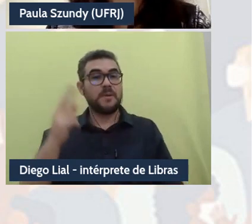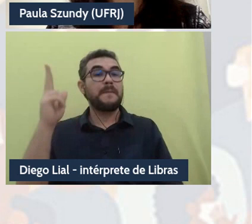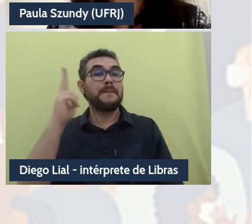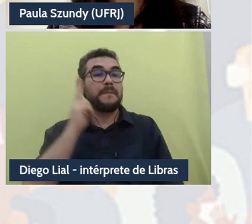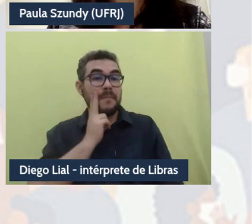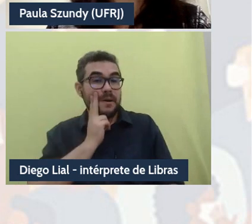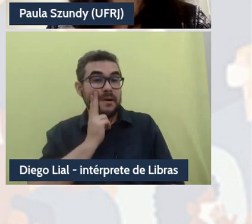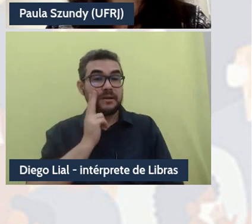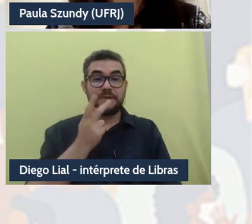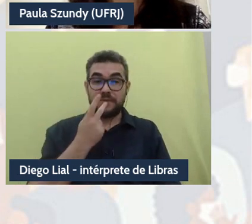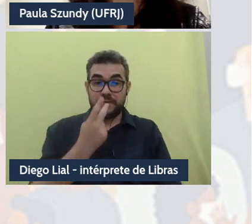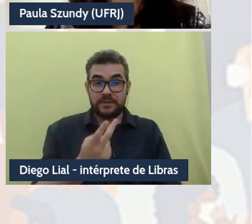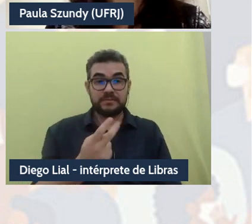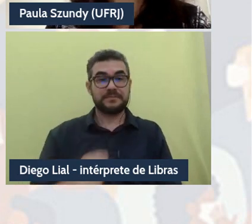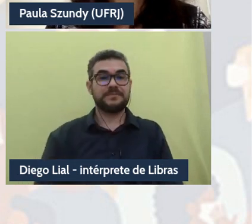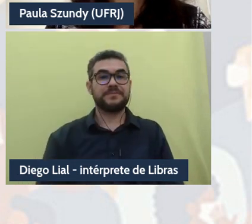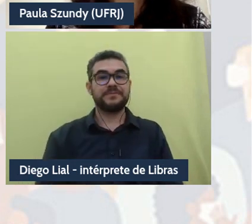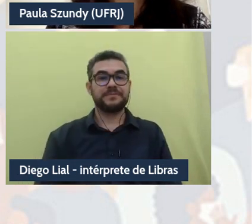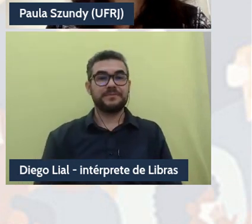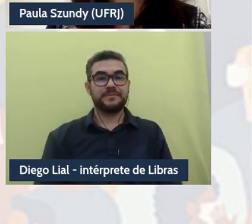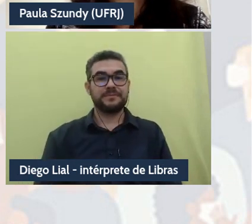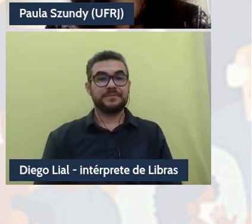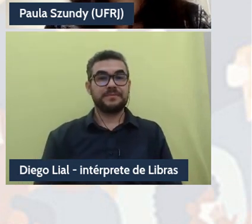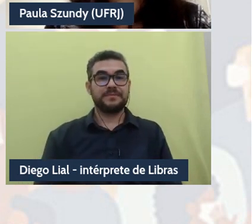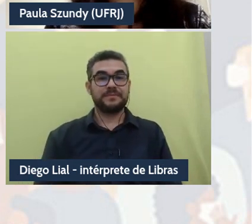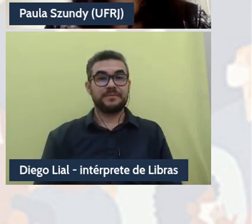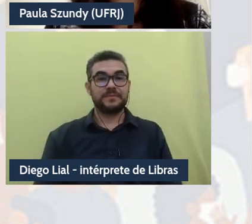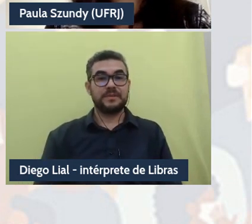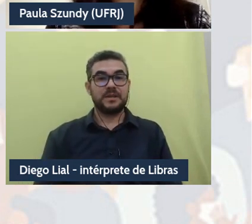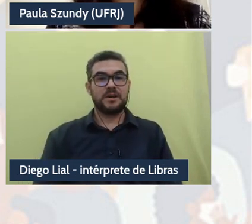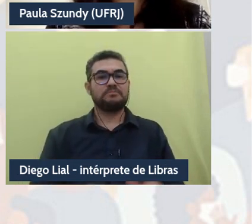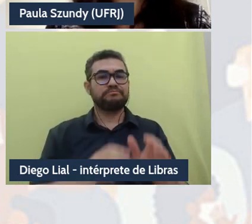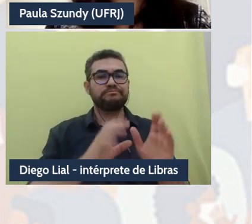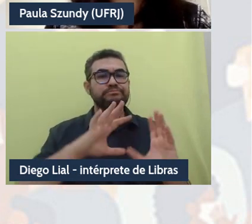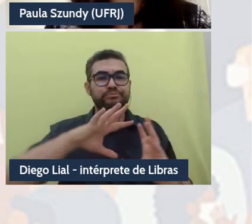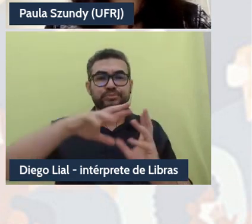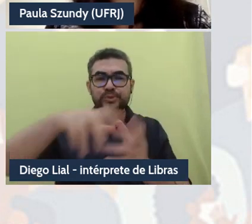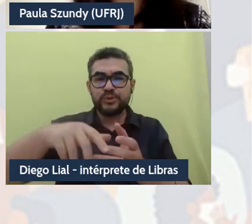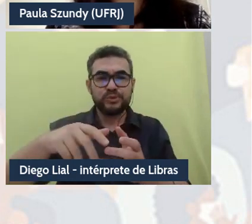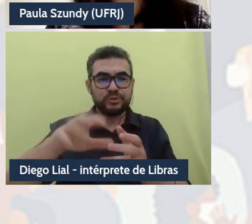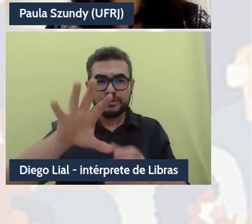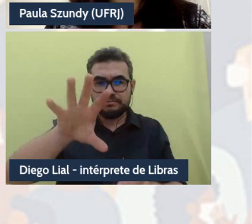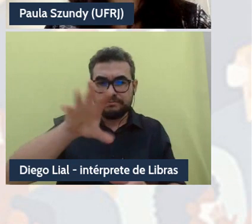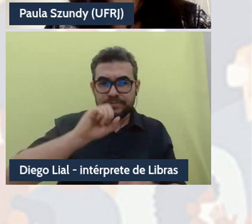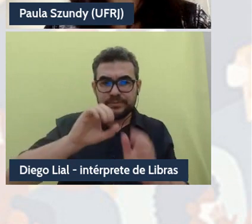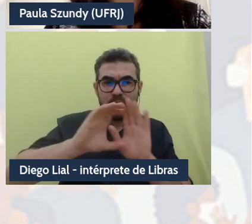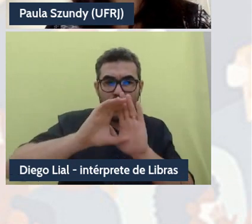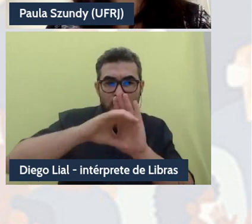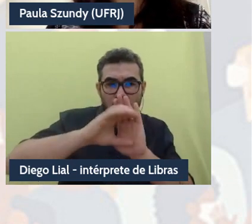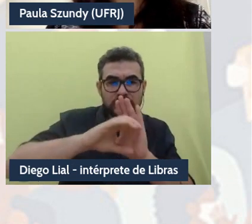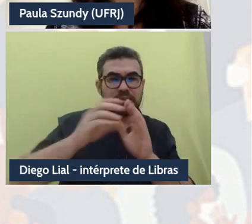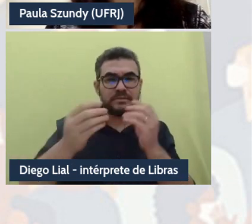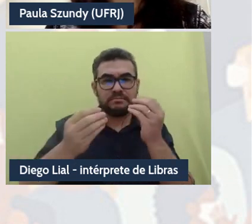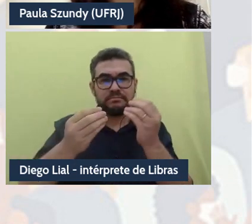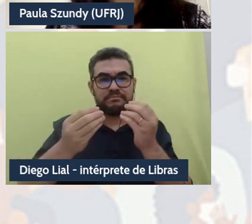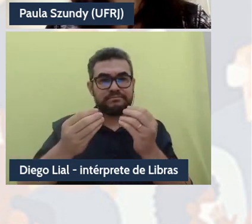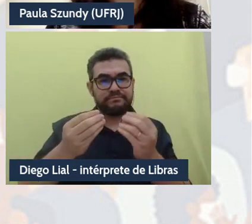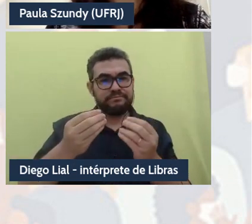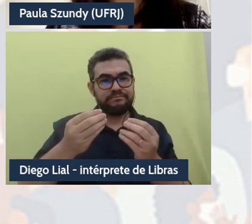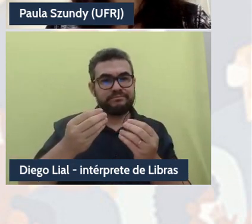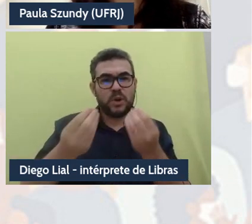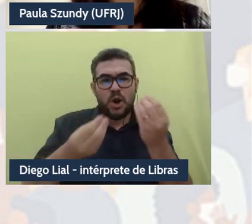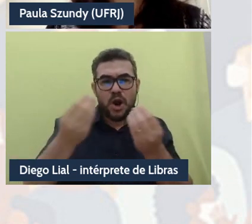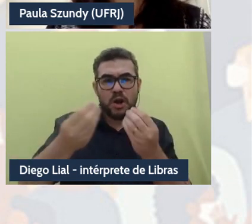mesmo os instáveis estados de espírito não existem nas cabeças, nas almas